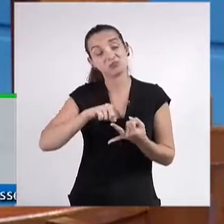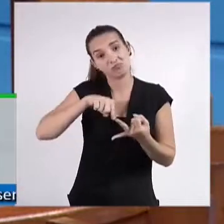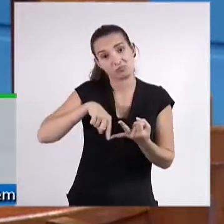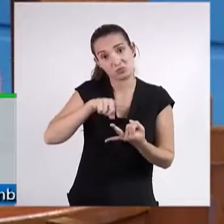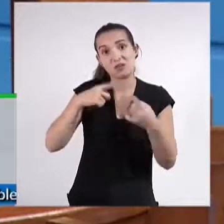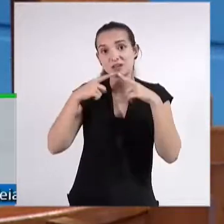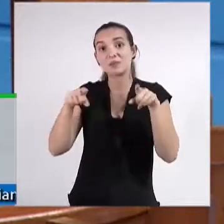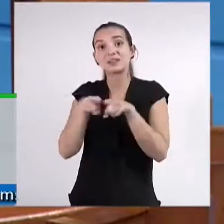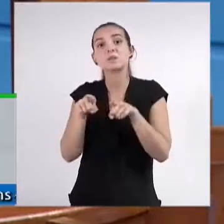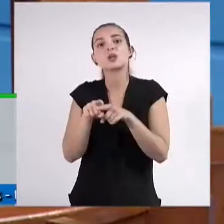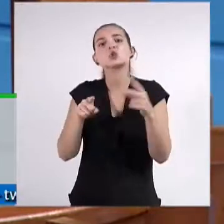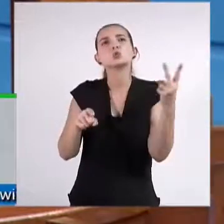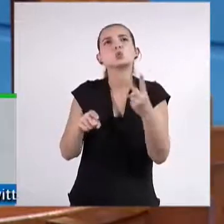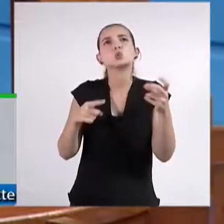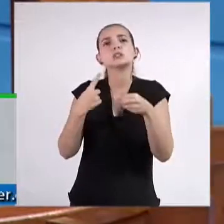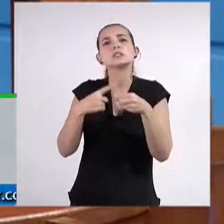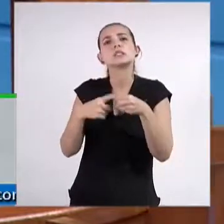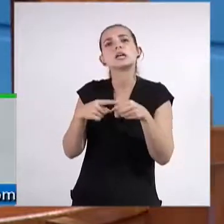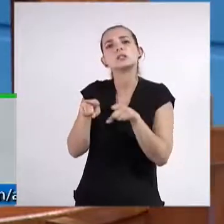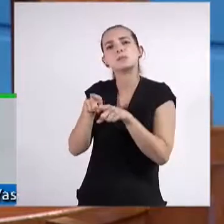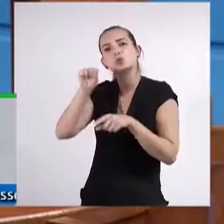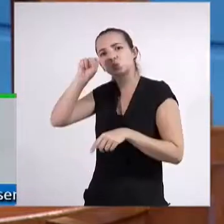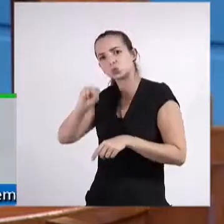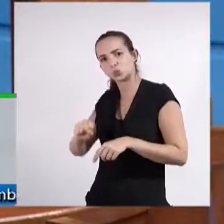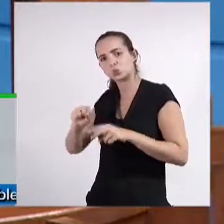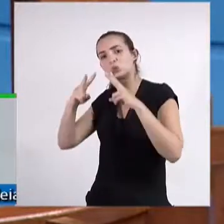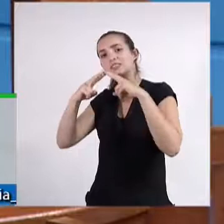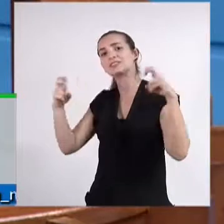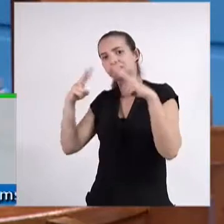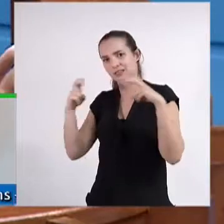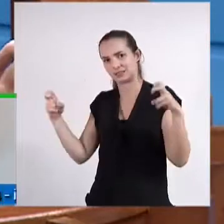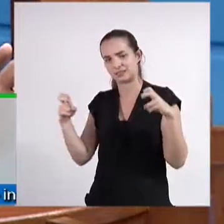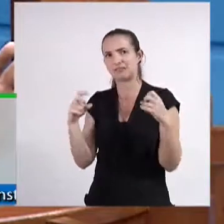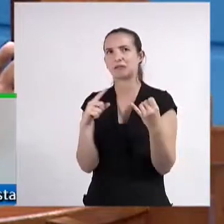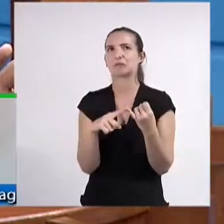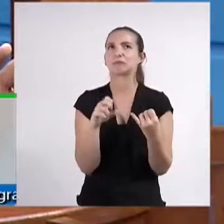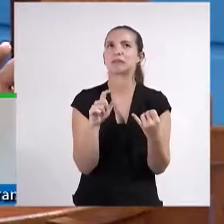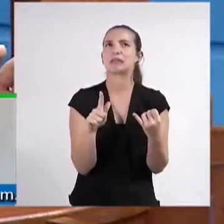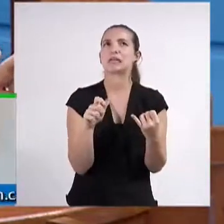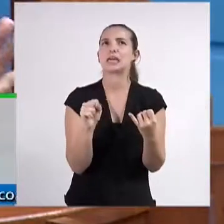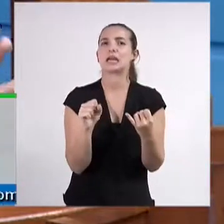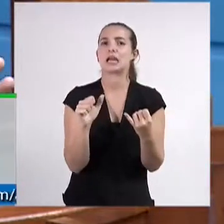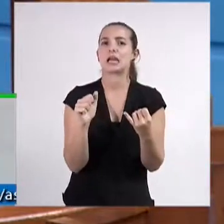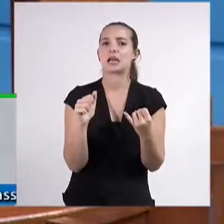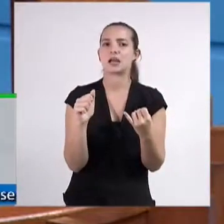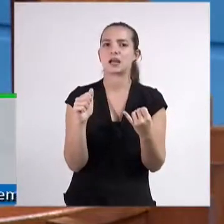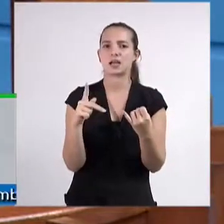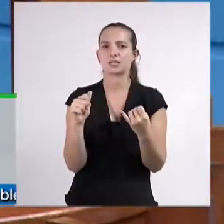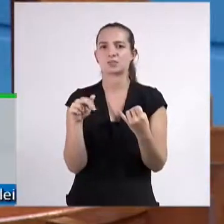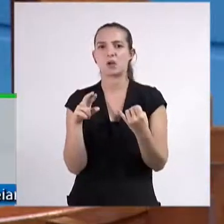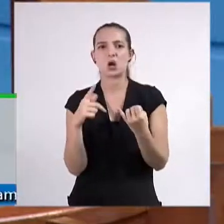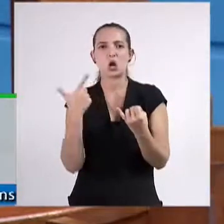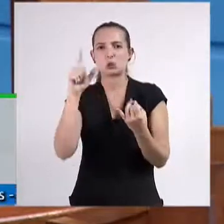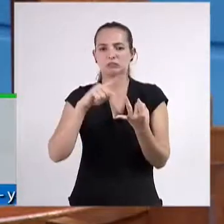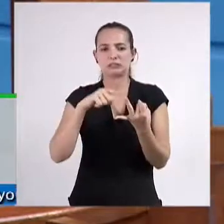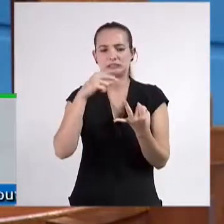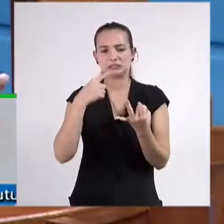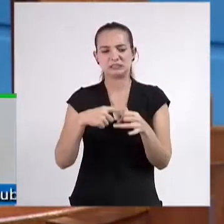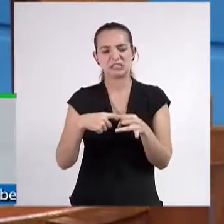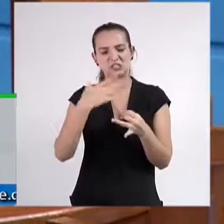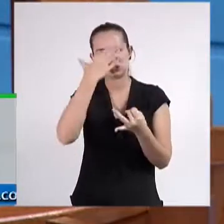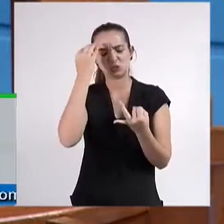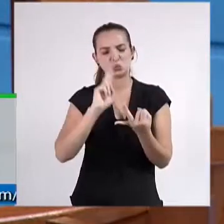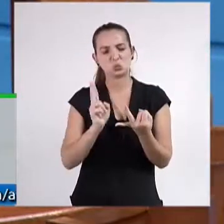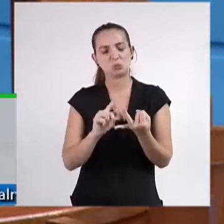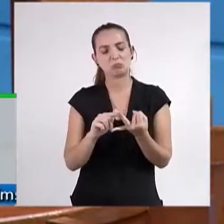Gaspar e uma outra cidade que não me recordo o nome. E mais nada, porque realmente eu não vi na grande mídia